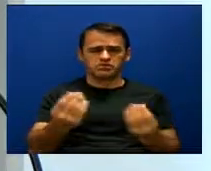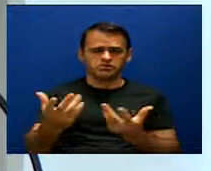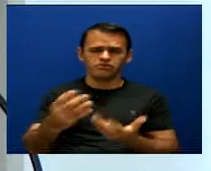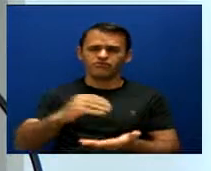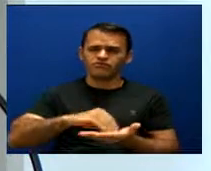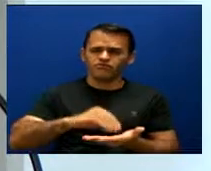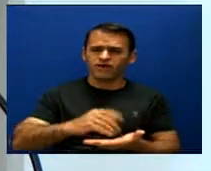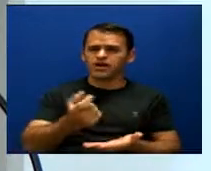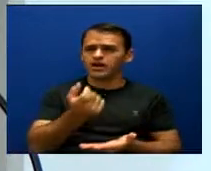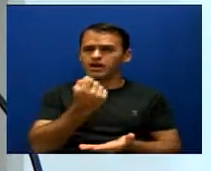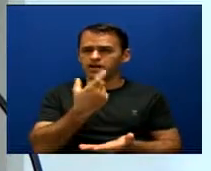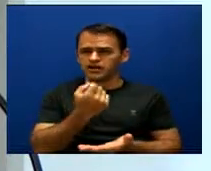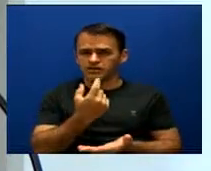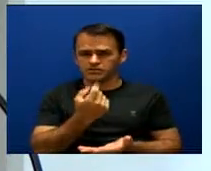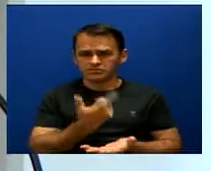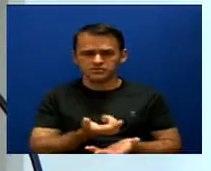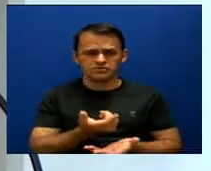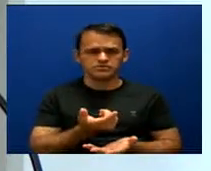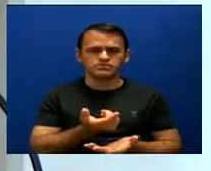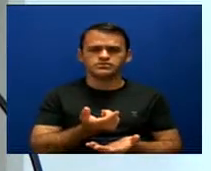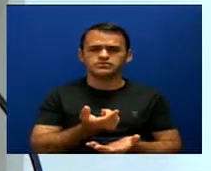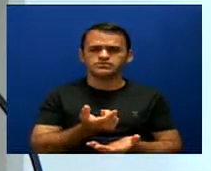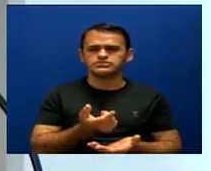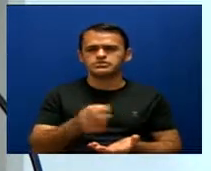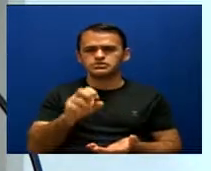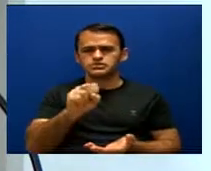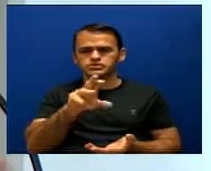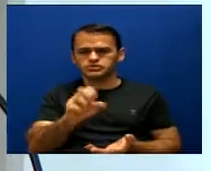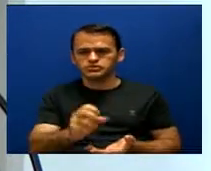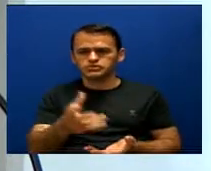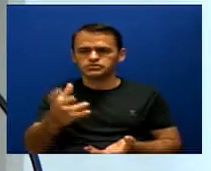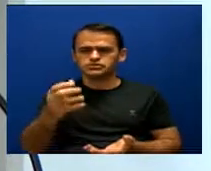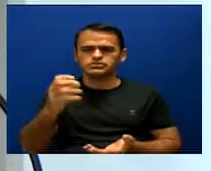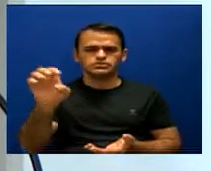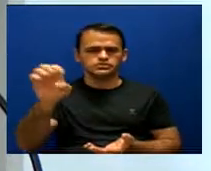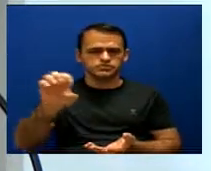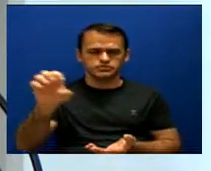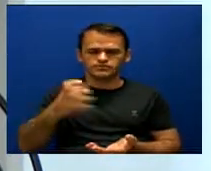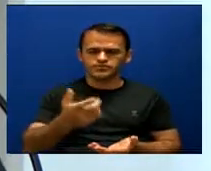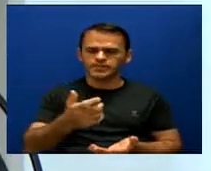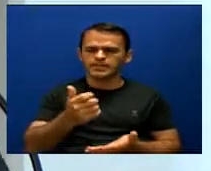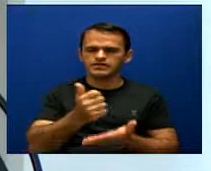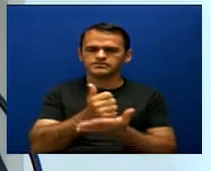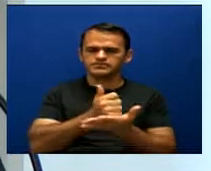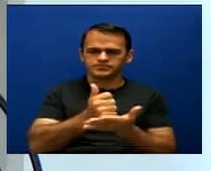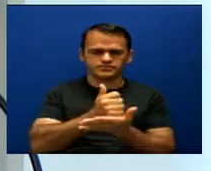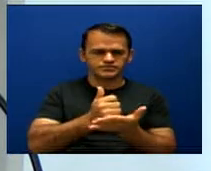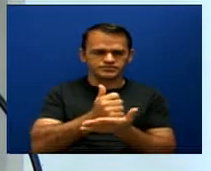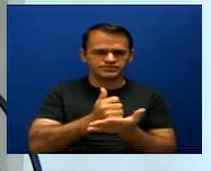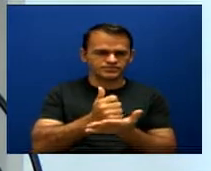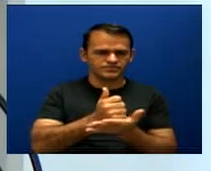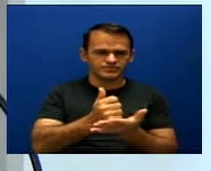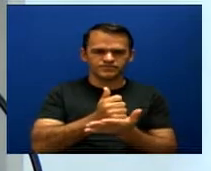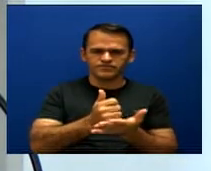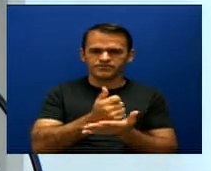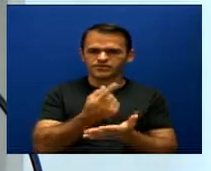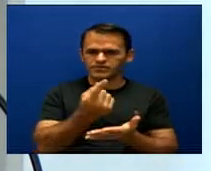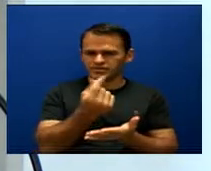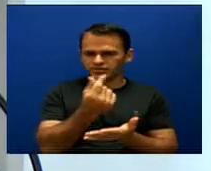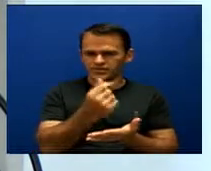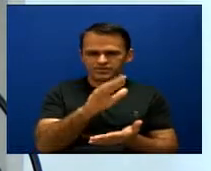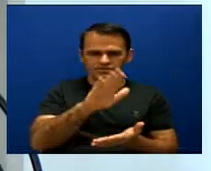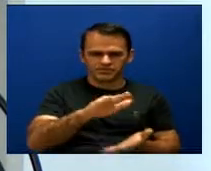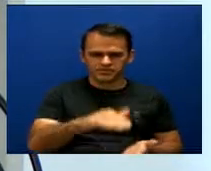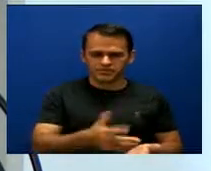faltando medicamento na rede pública e na rede estadual. Tanto a farmácia popular como os postos de saúde e os PAs não estão